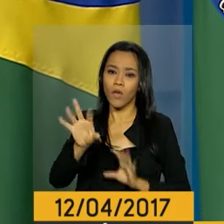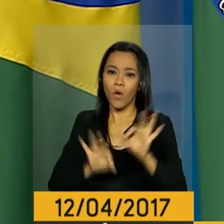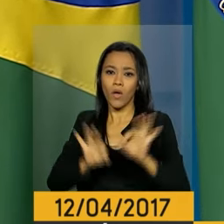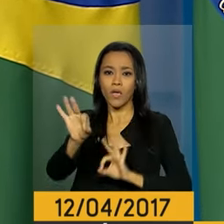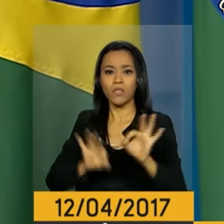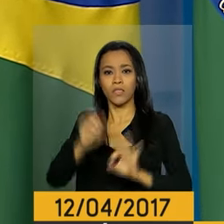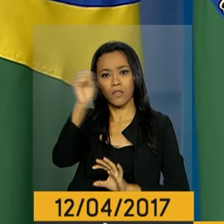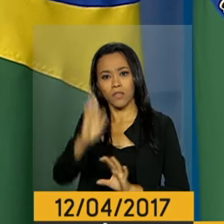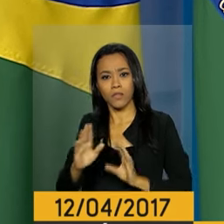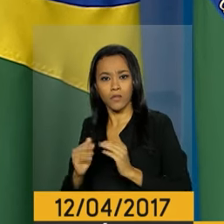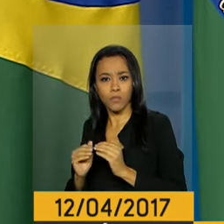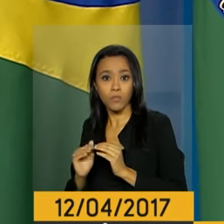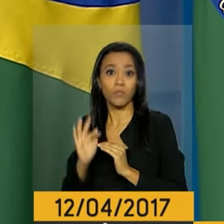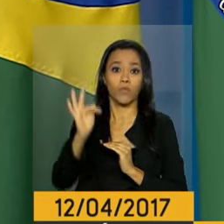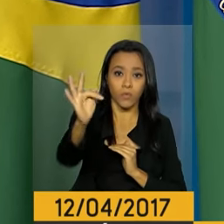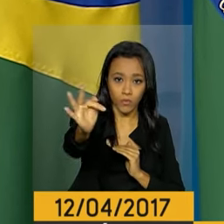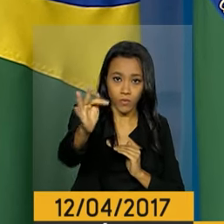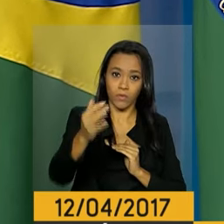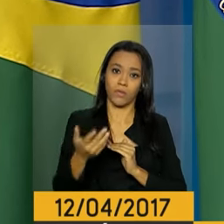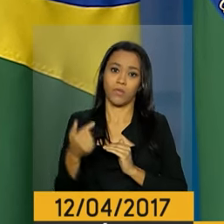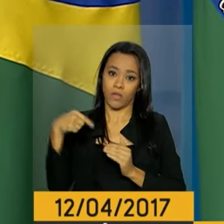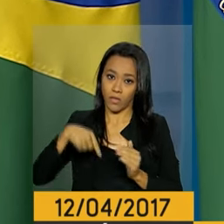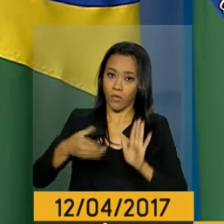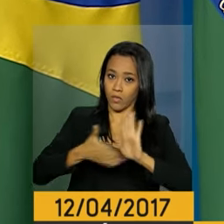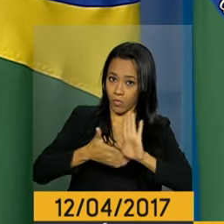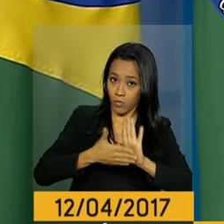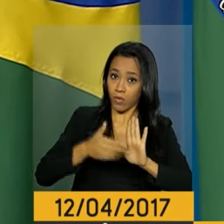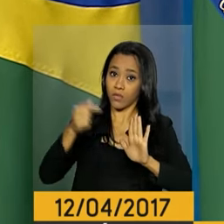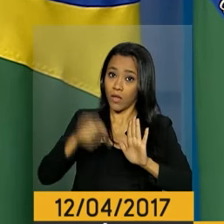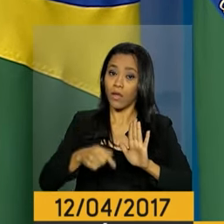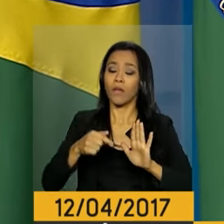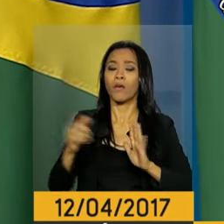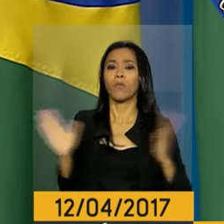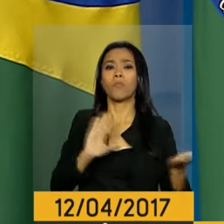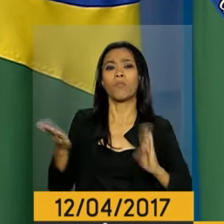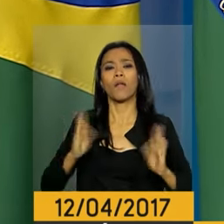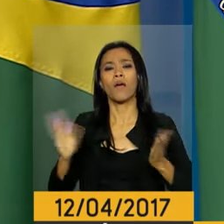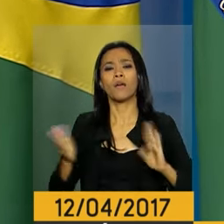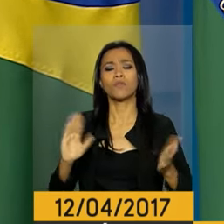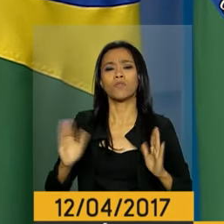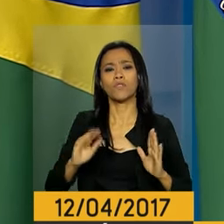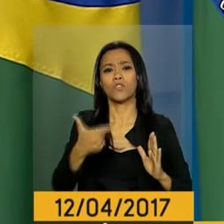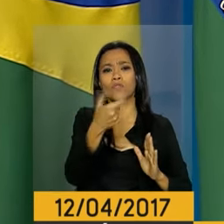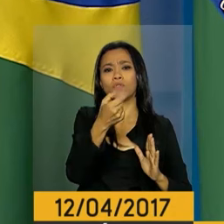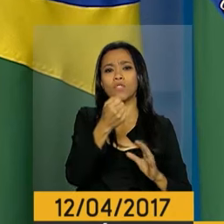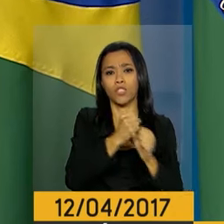propusemos esta reforma a reforma prevê um prazo de 20 anos